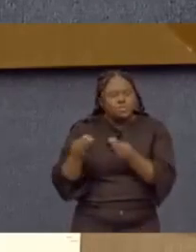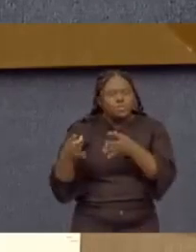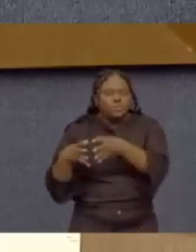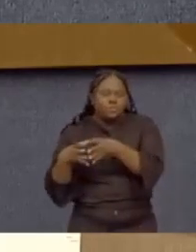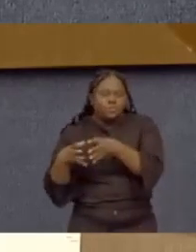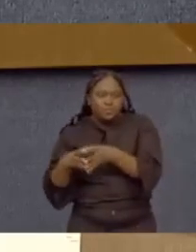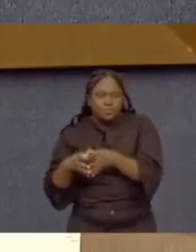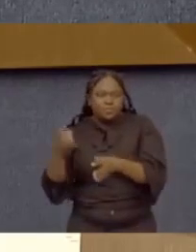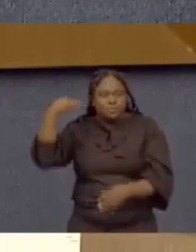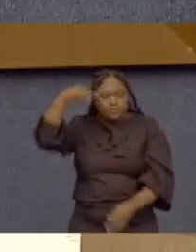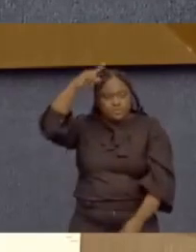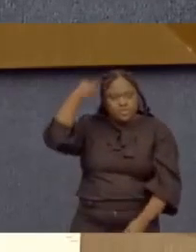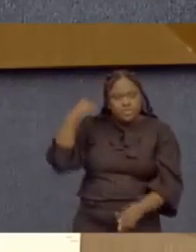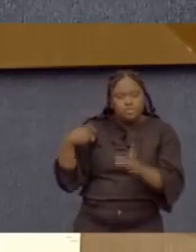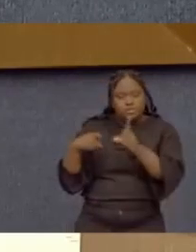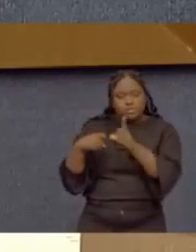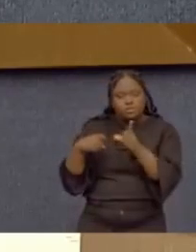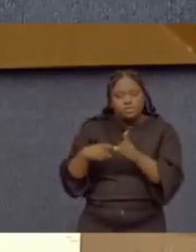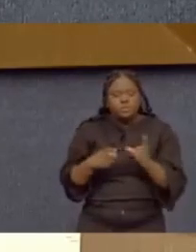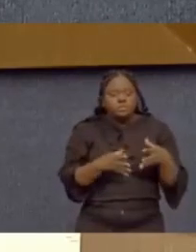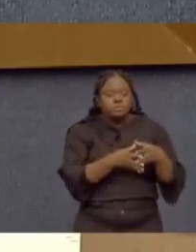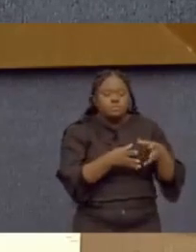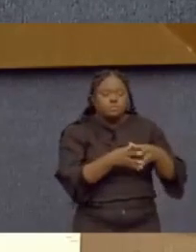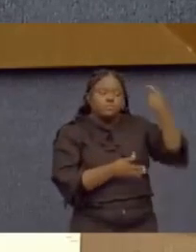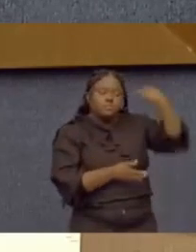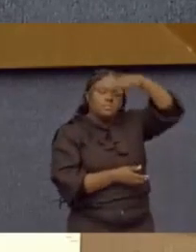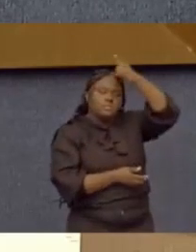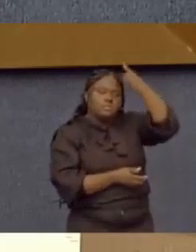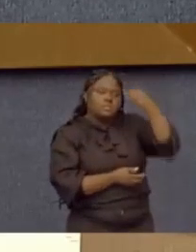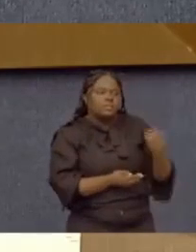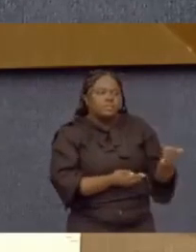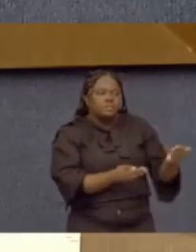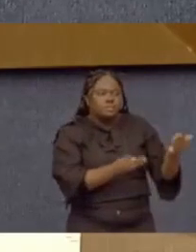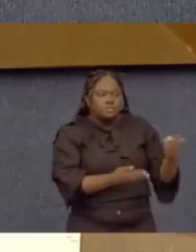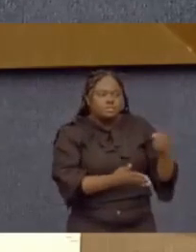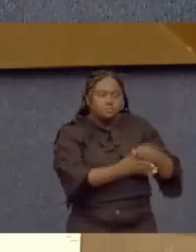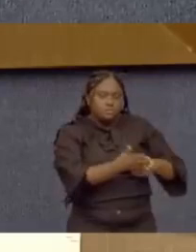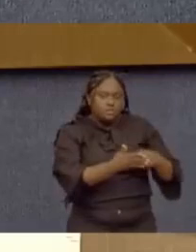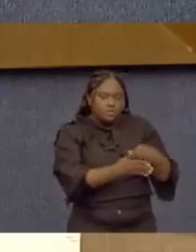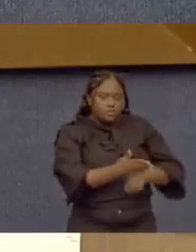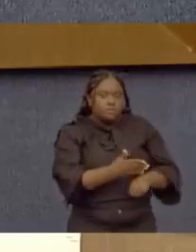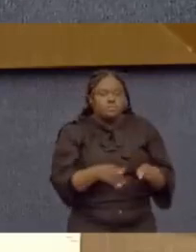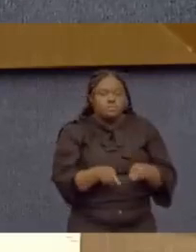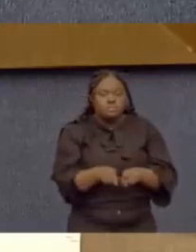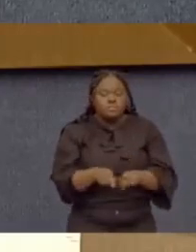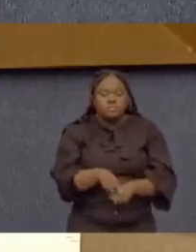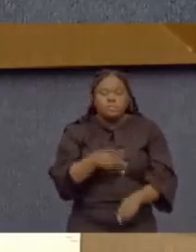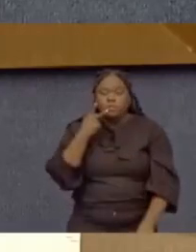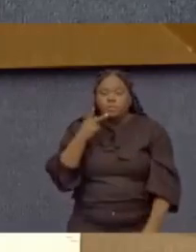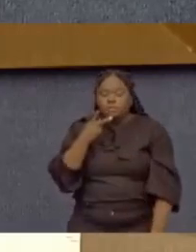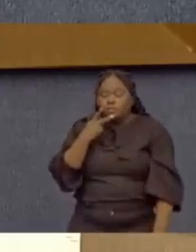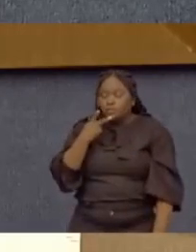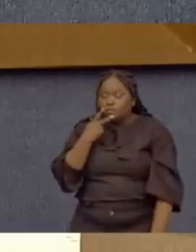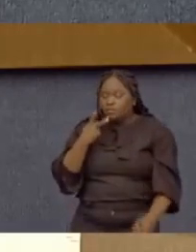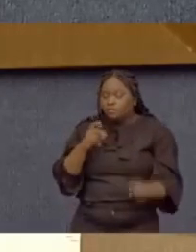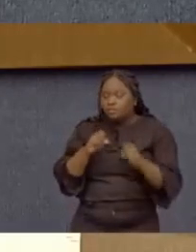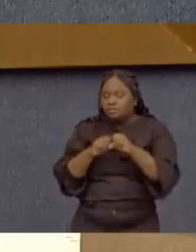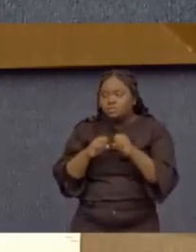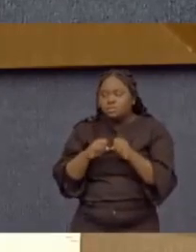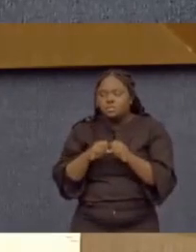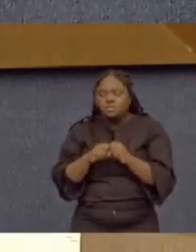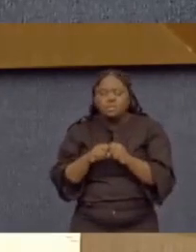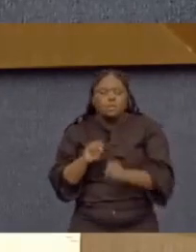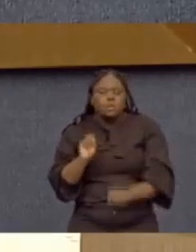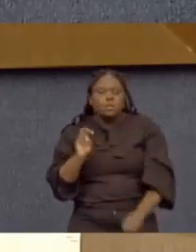a comunidade Santa Terezinha batalhou para estarmos aqui. Eu faço menção ainda ao seminarista Vinícius, que não